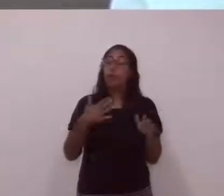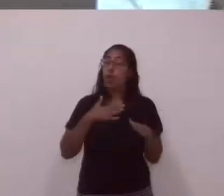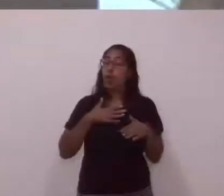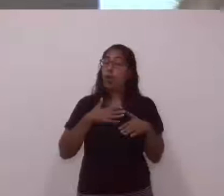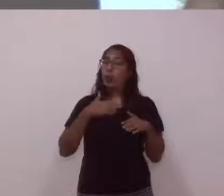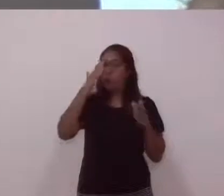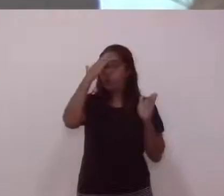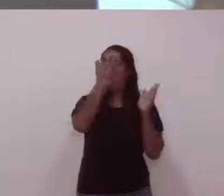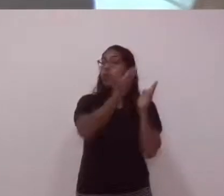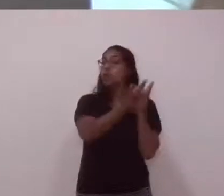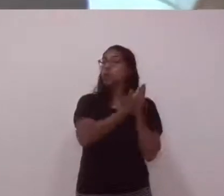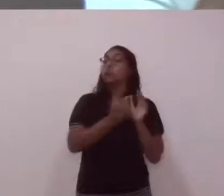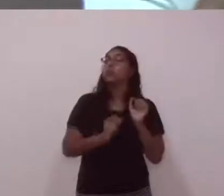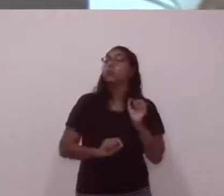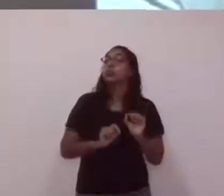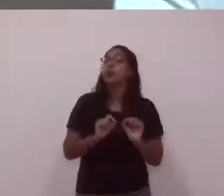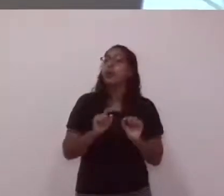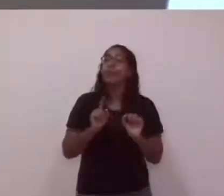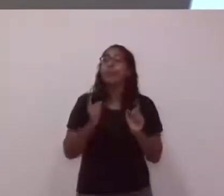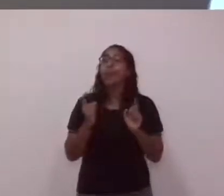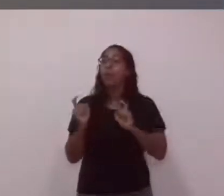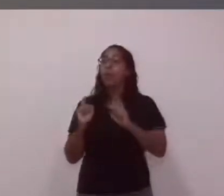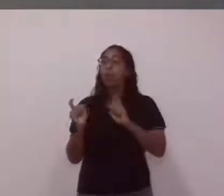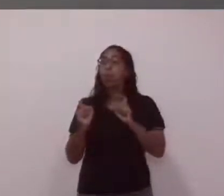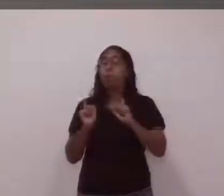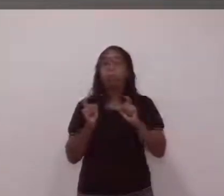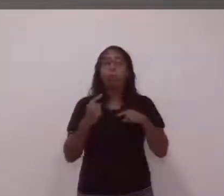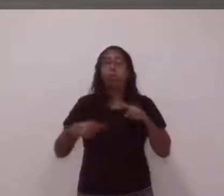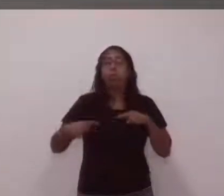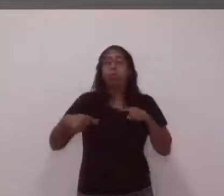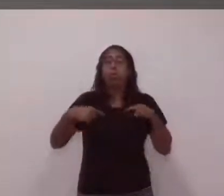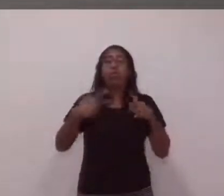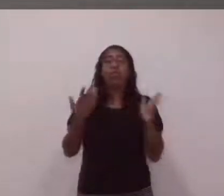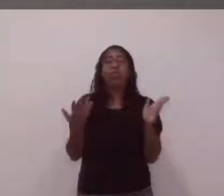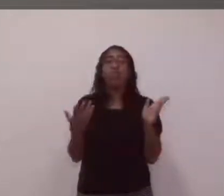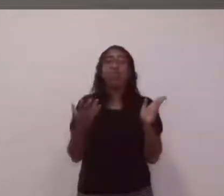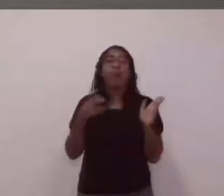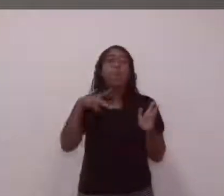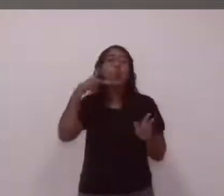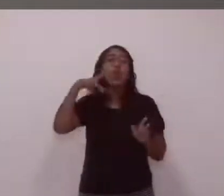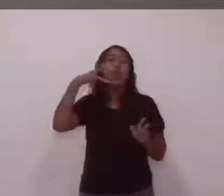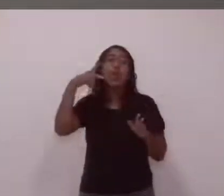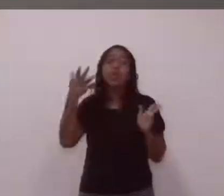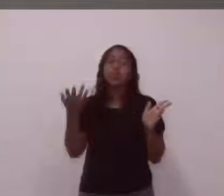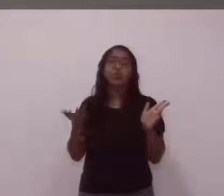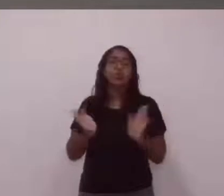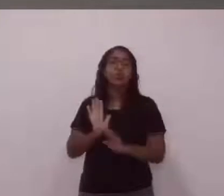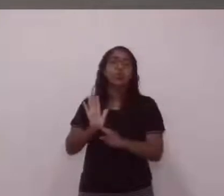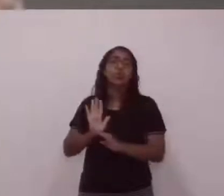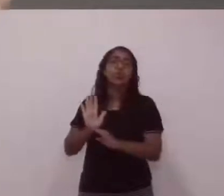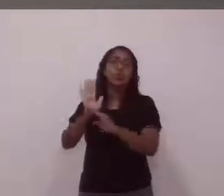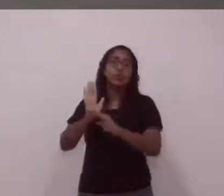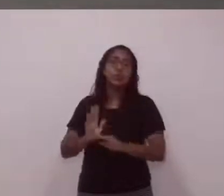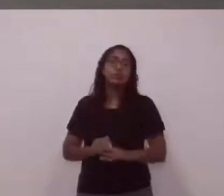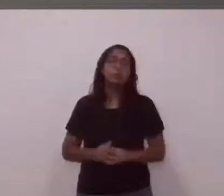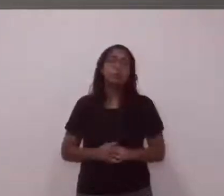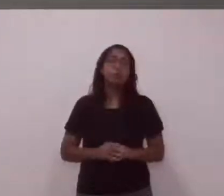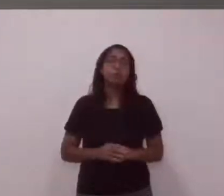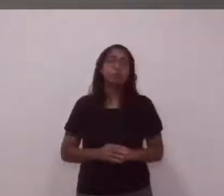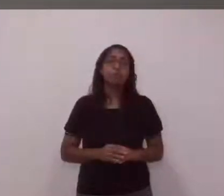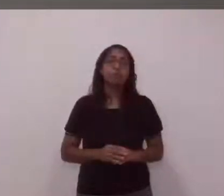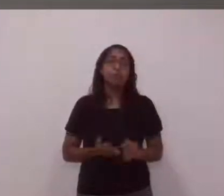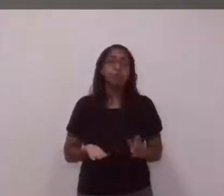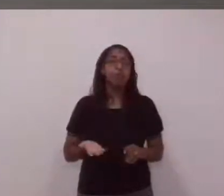realmente que é uma discussão totalmente política e nós vamos ver como foi dito aqui e já aconteceu